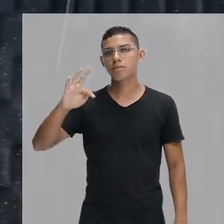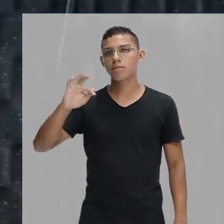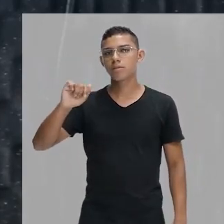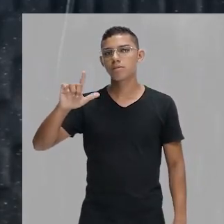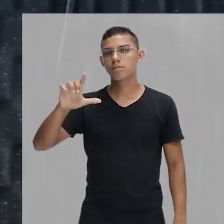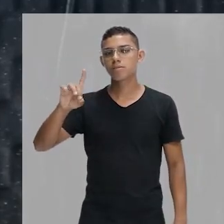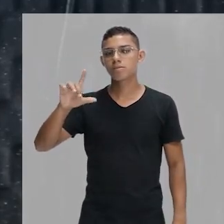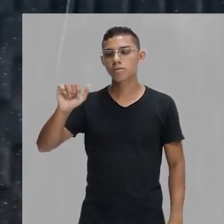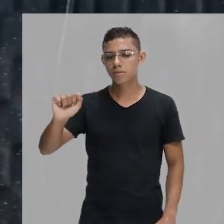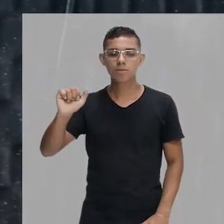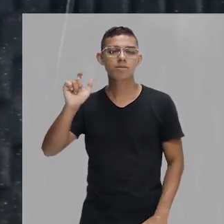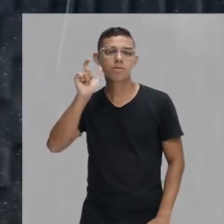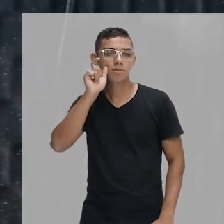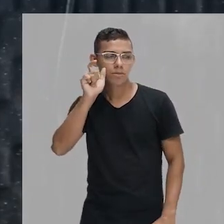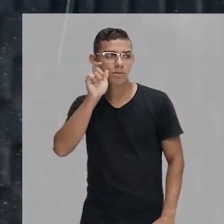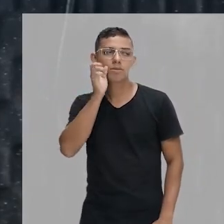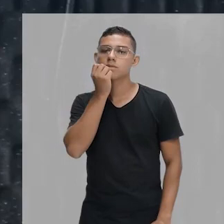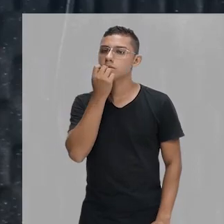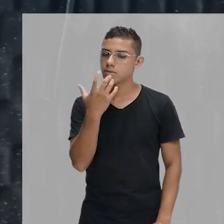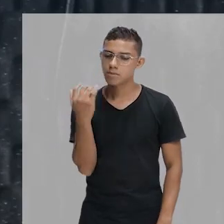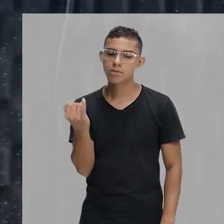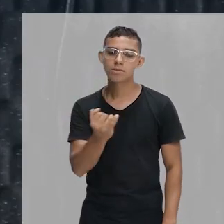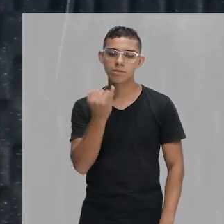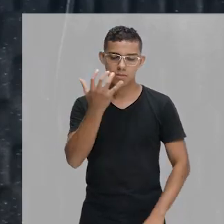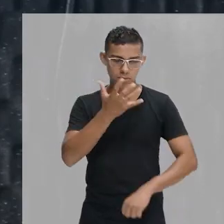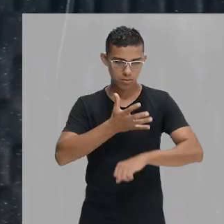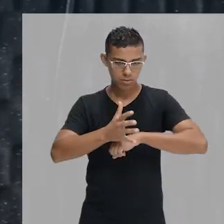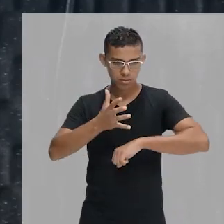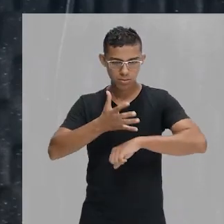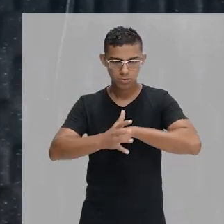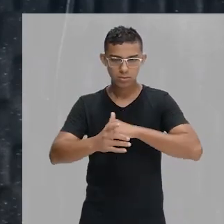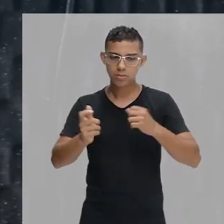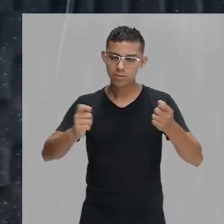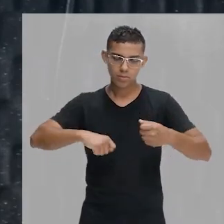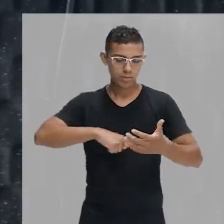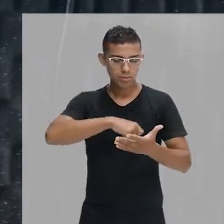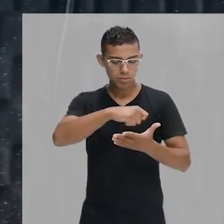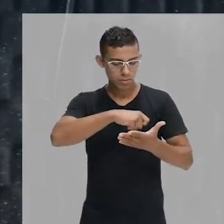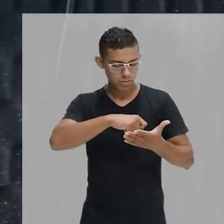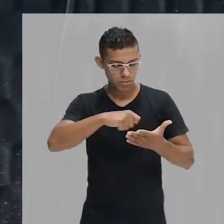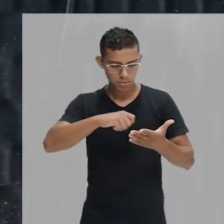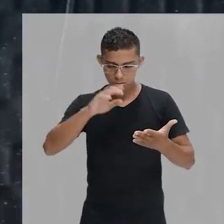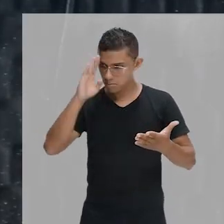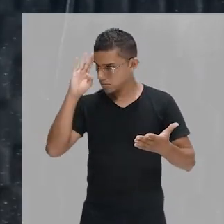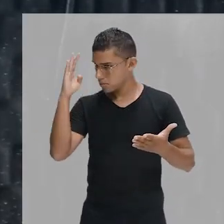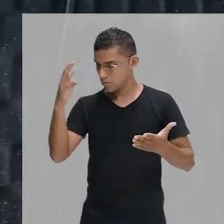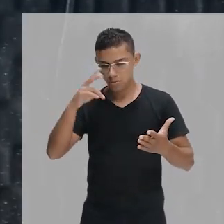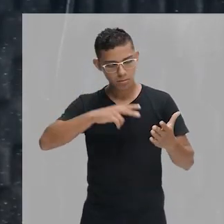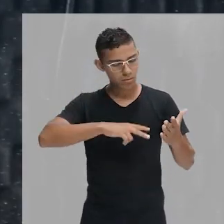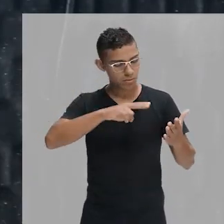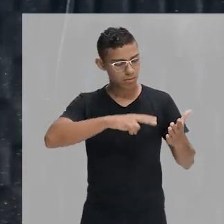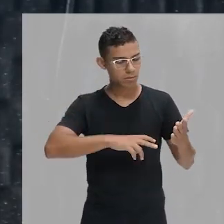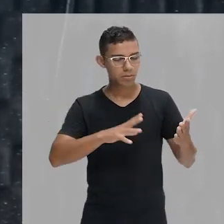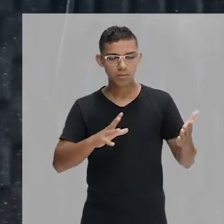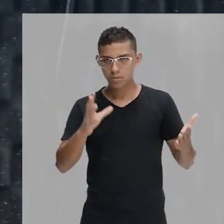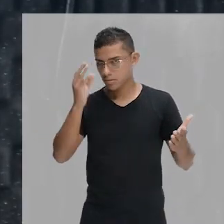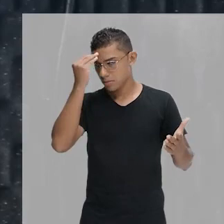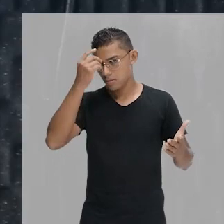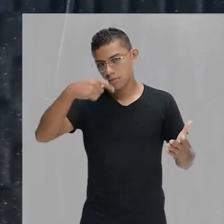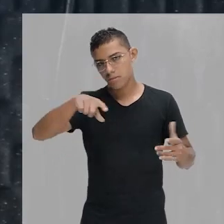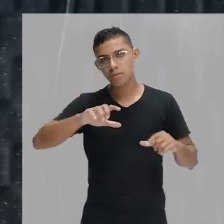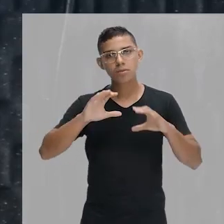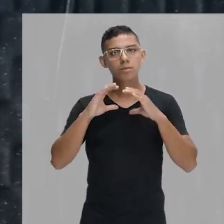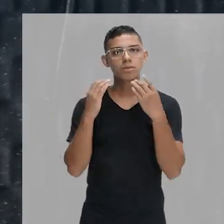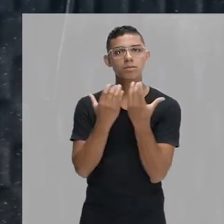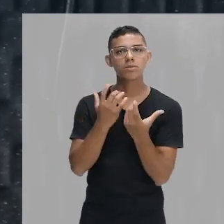bem interessantes, dá para você treinar tanto a parte ortográfica quanto a parte gramatical, a parte